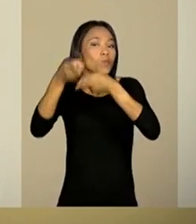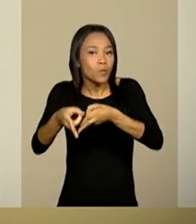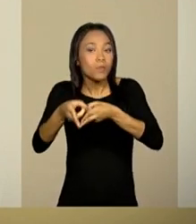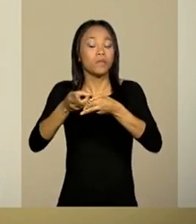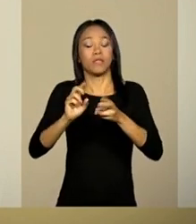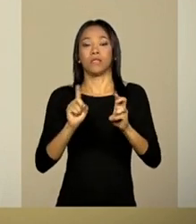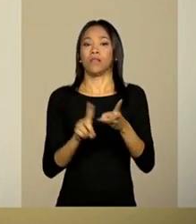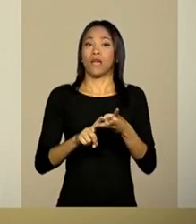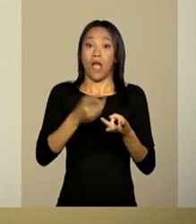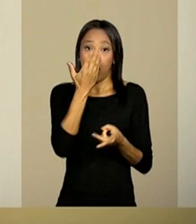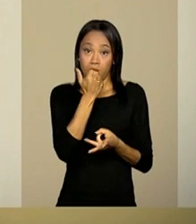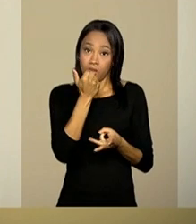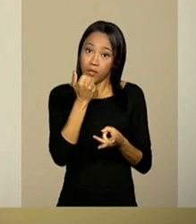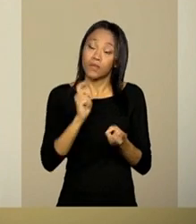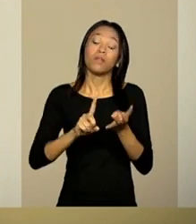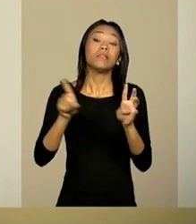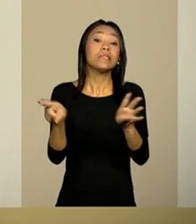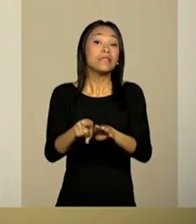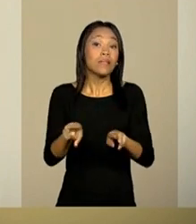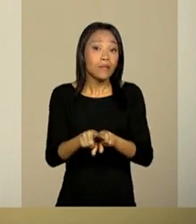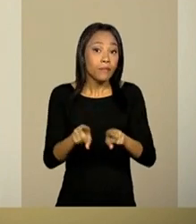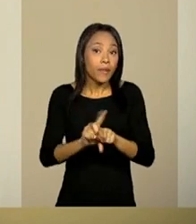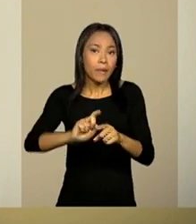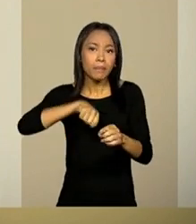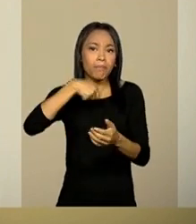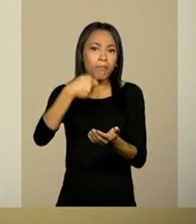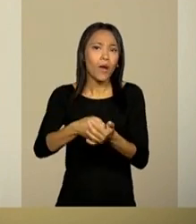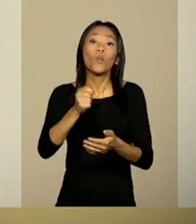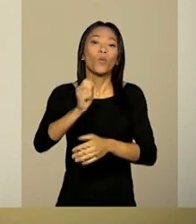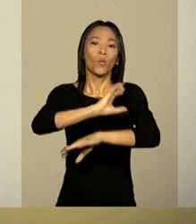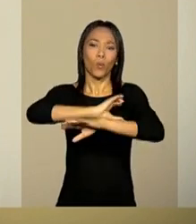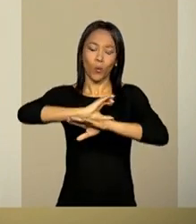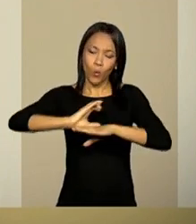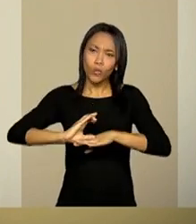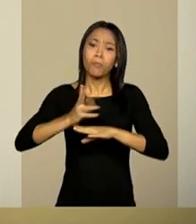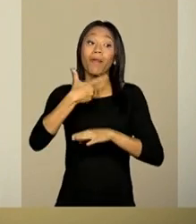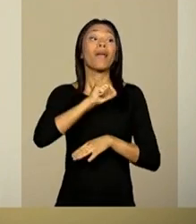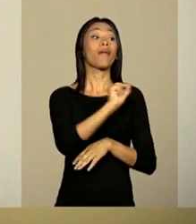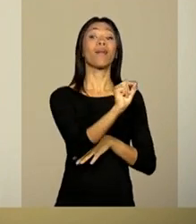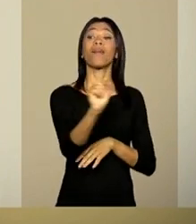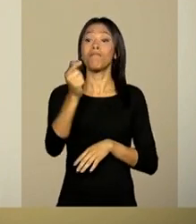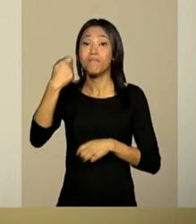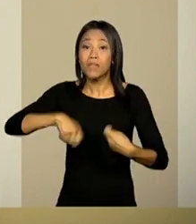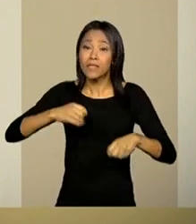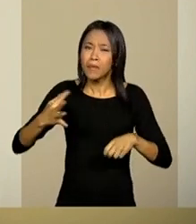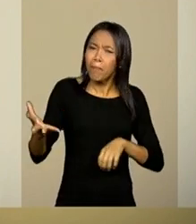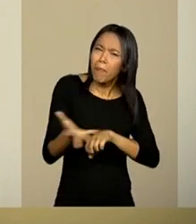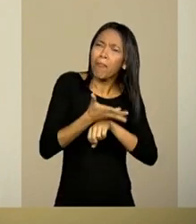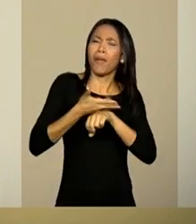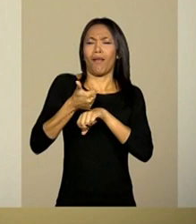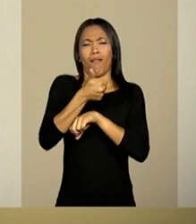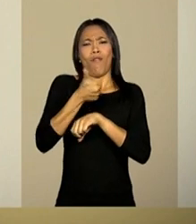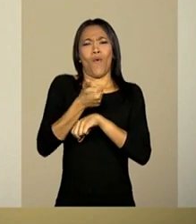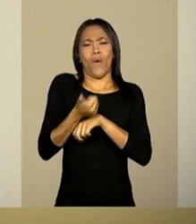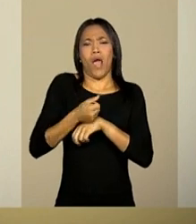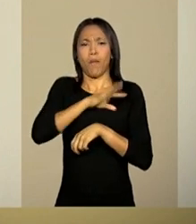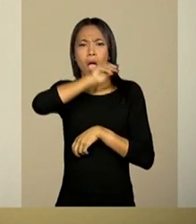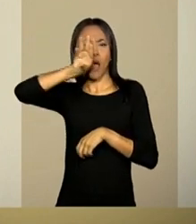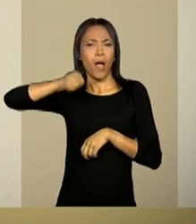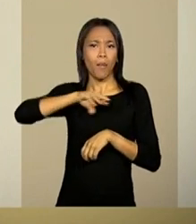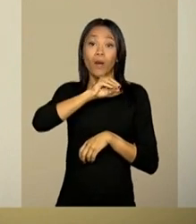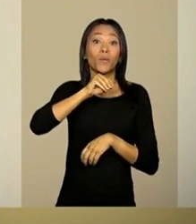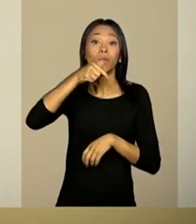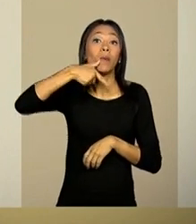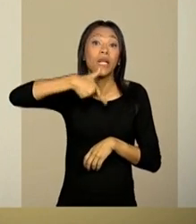Luciano alimentação e também um curso para quem precisa melhorar o domínio sobre o